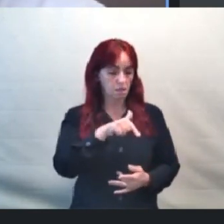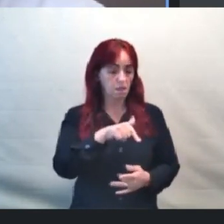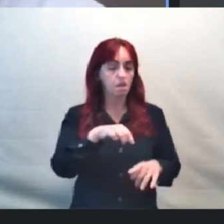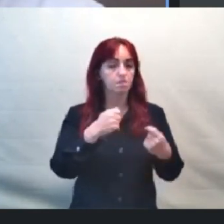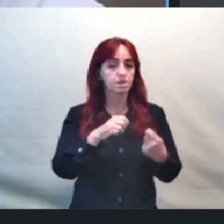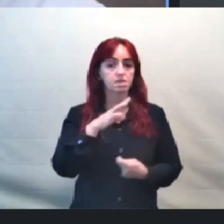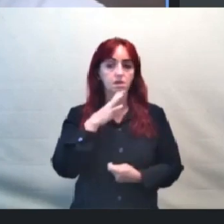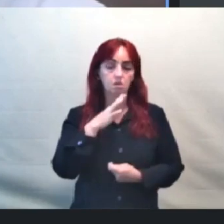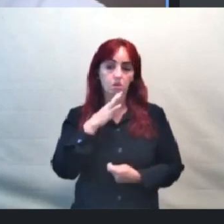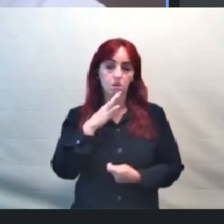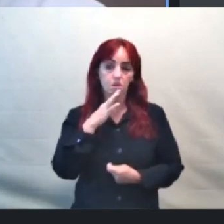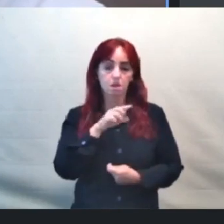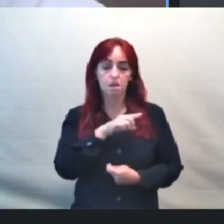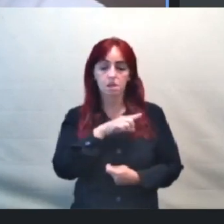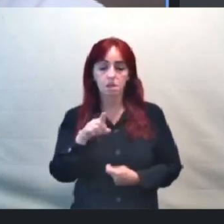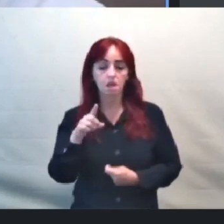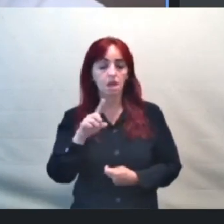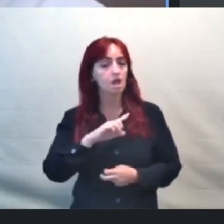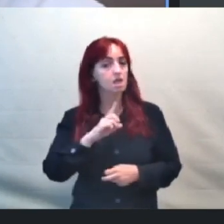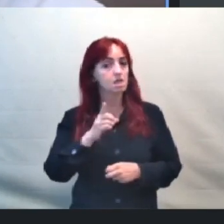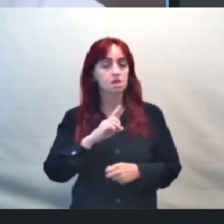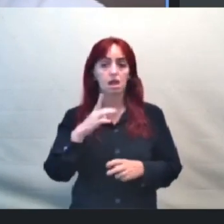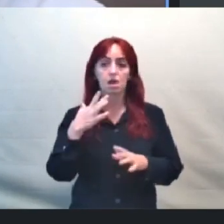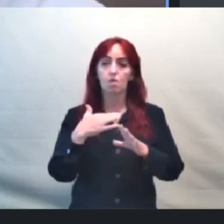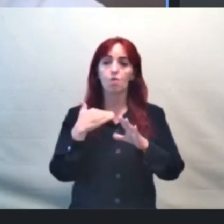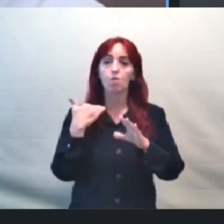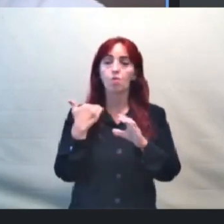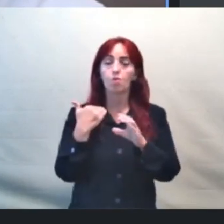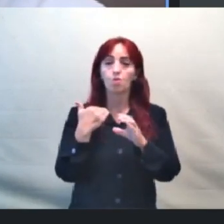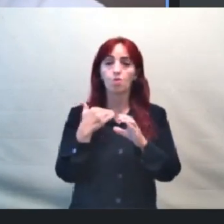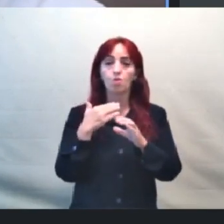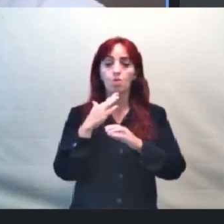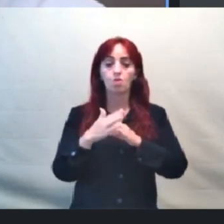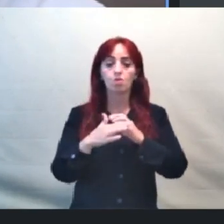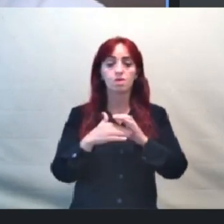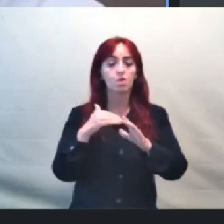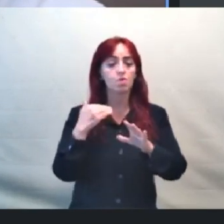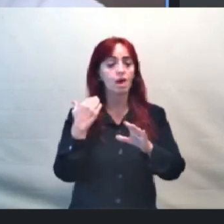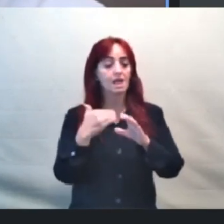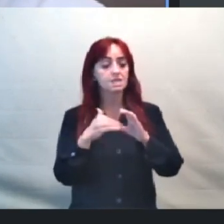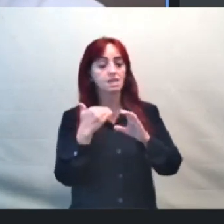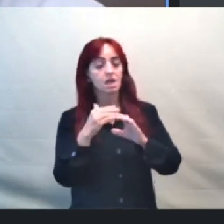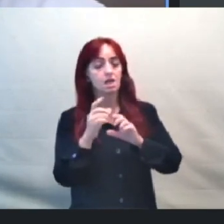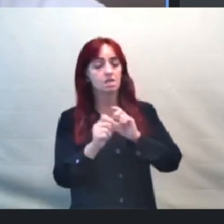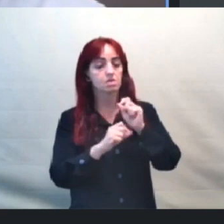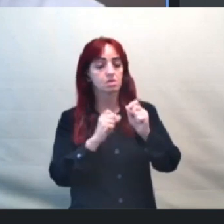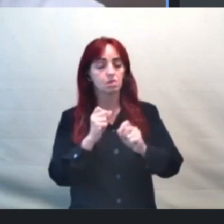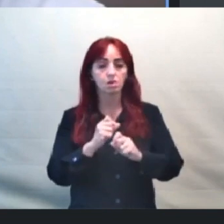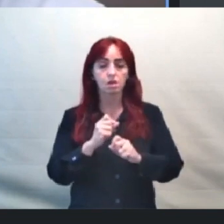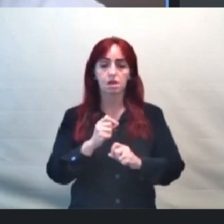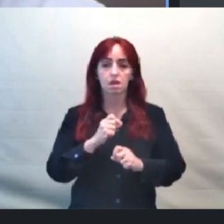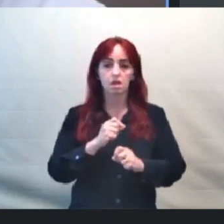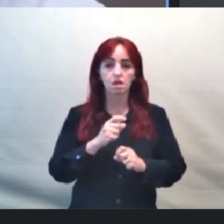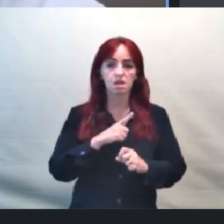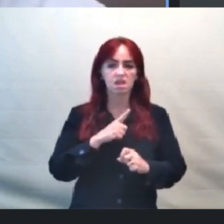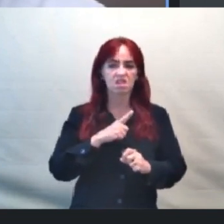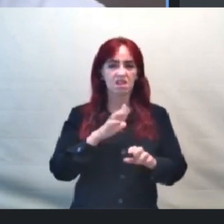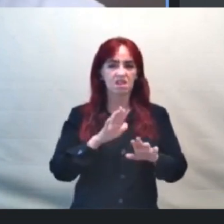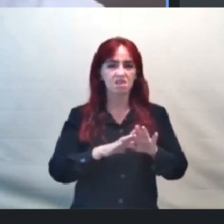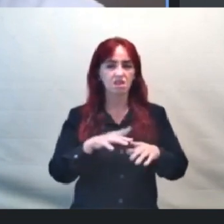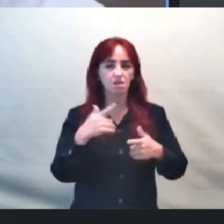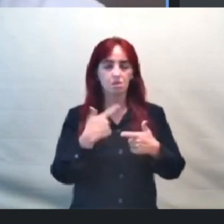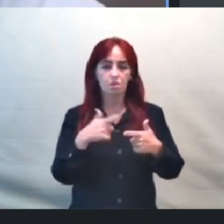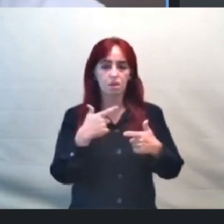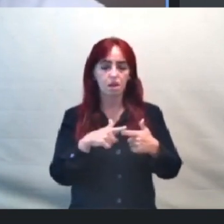que eles não acessam ou acessam de forma muito insuficiente as diversas políticas sociais, né,